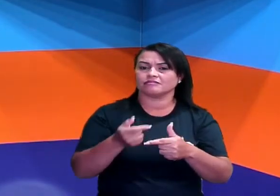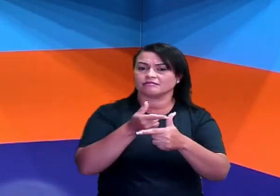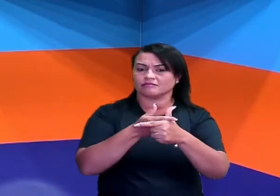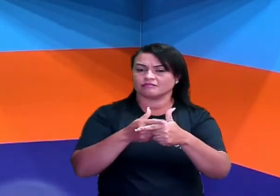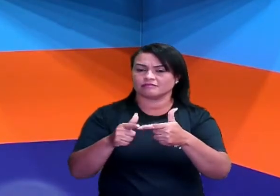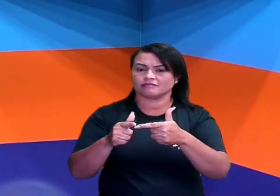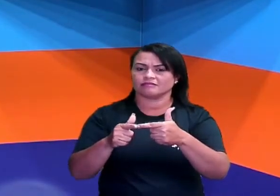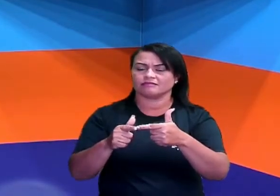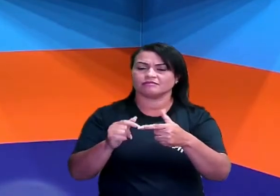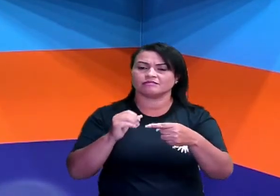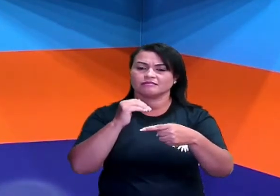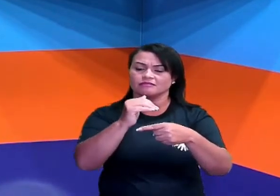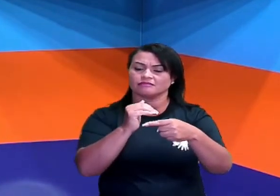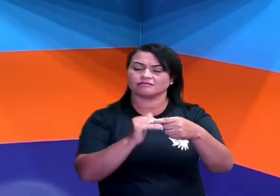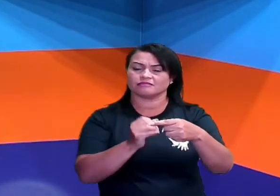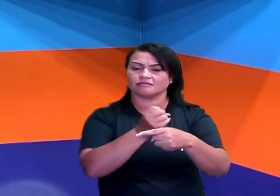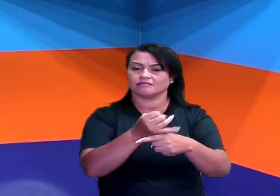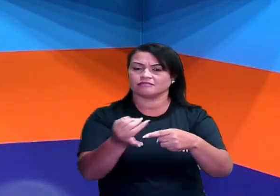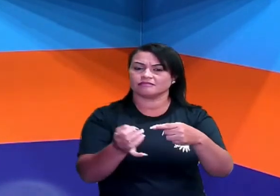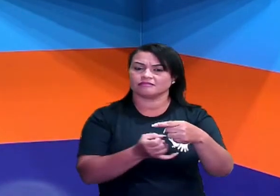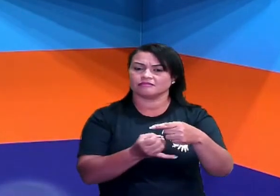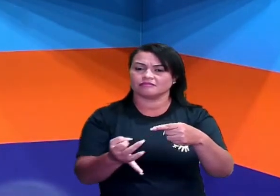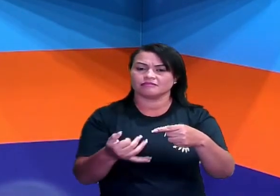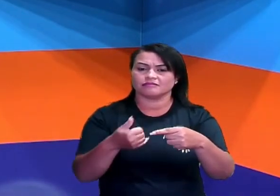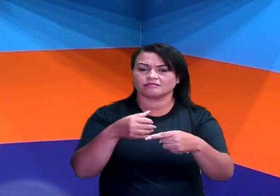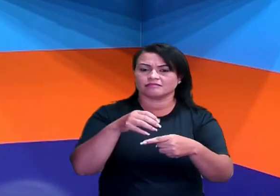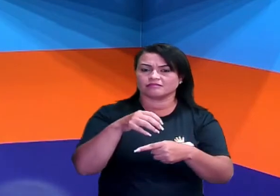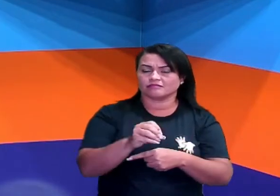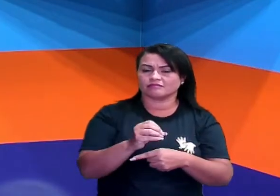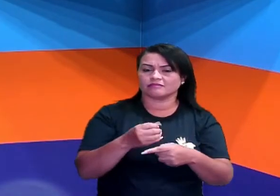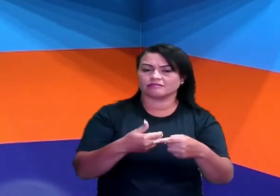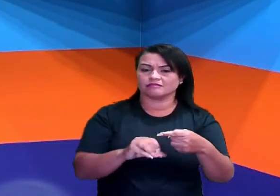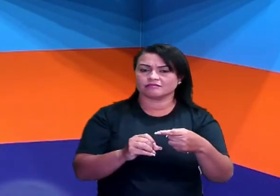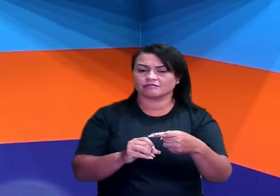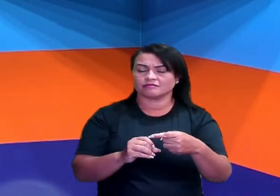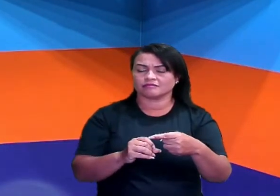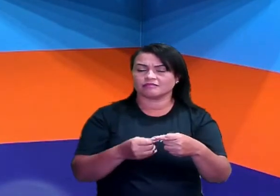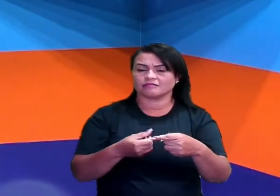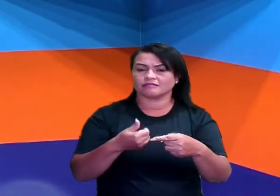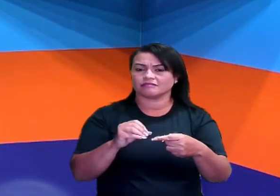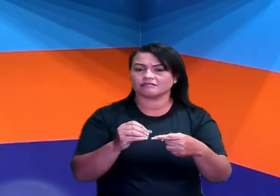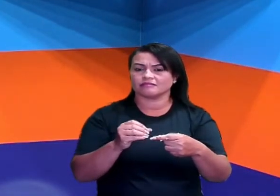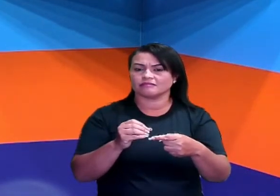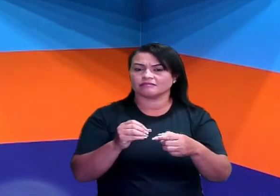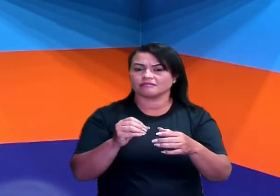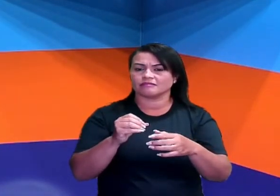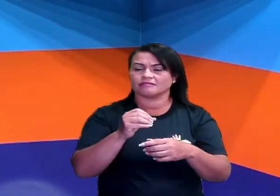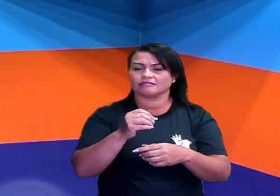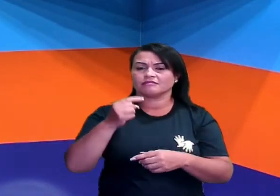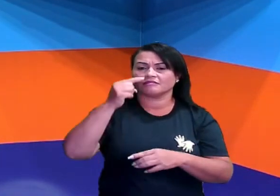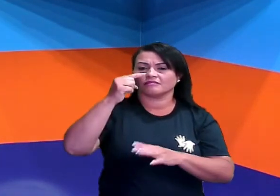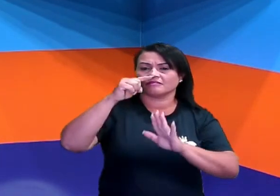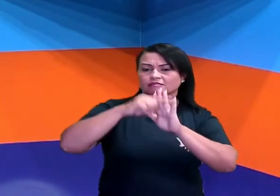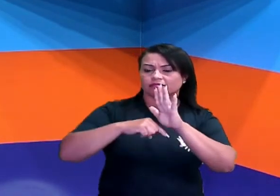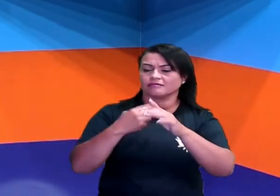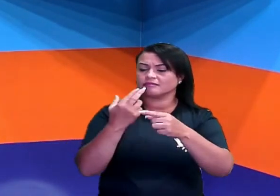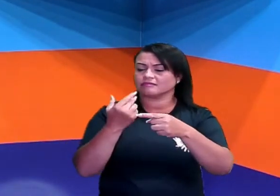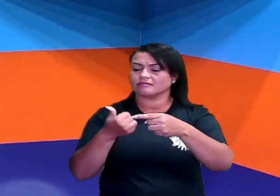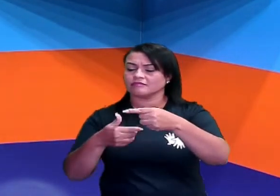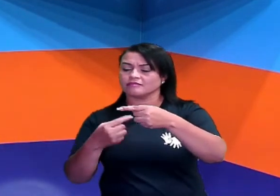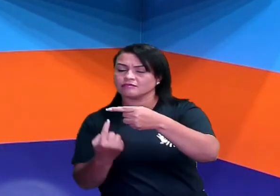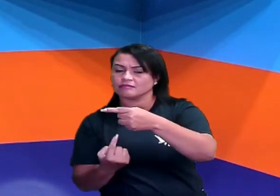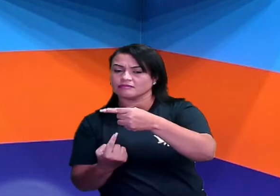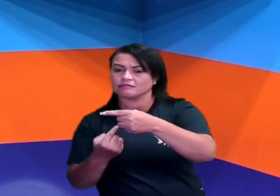E assim a gente consegue. Ó. Então, eu tenho 10 elevado a menos 1, eu tenho o quê? Eu tenho 1 sobre 10, né? Aqui é como se tivesse 1